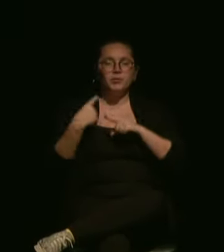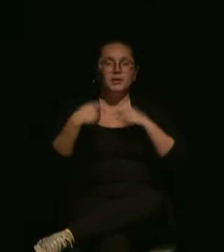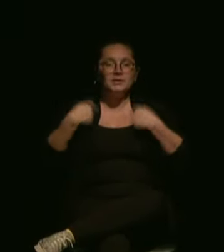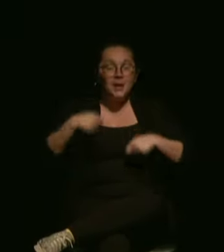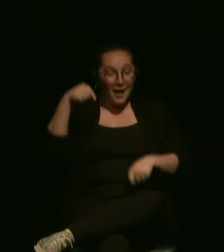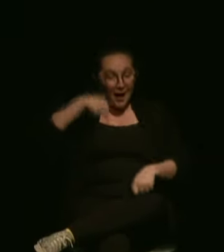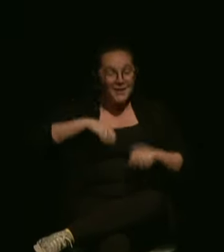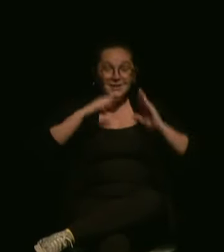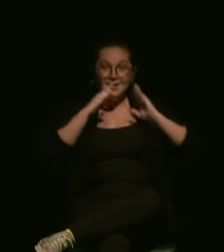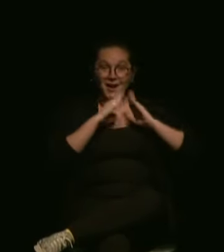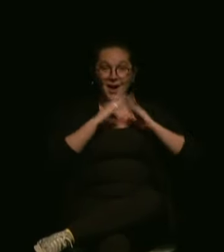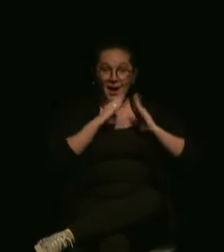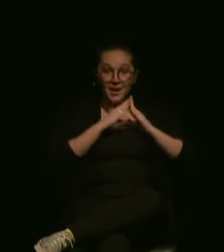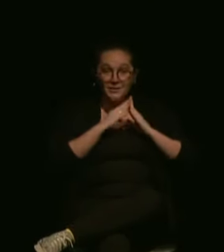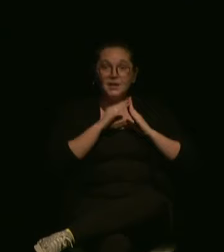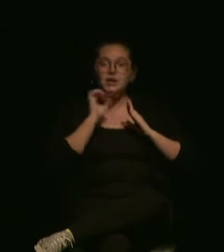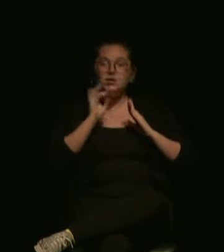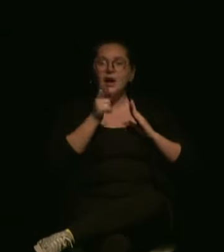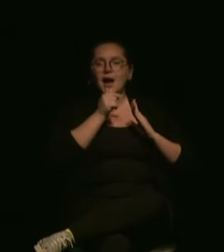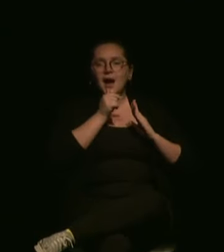casa, malmente, água no pote.